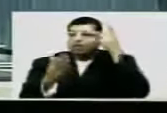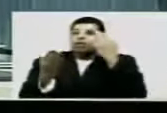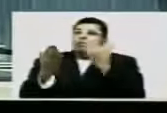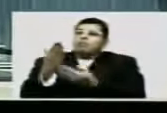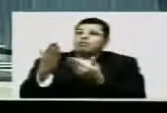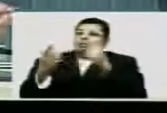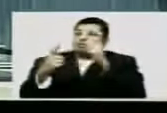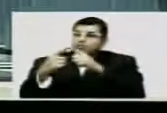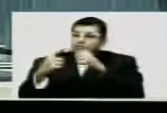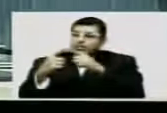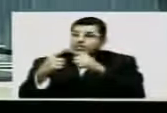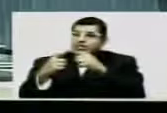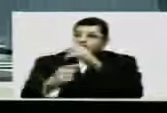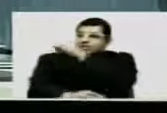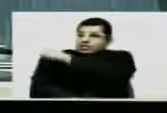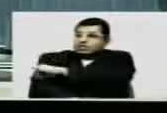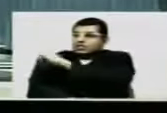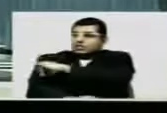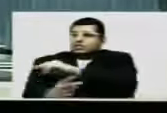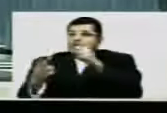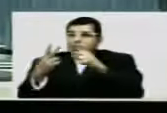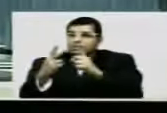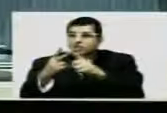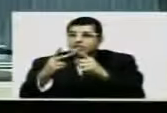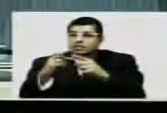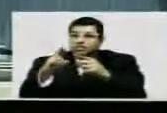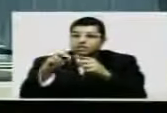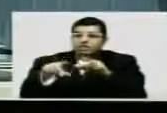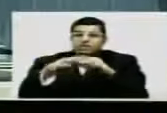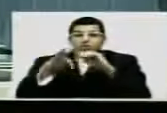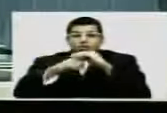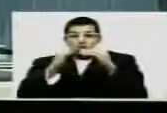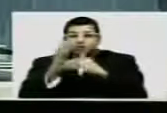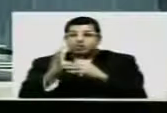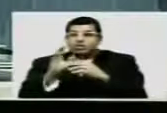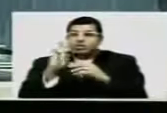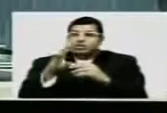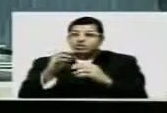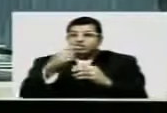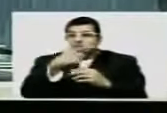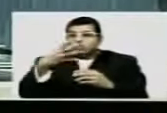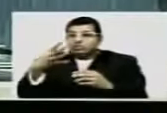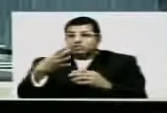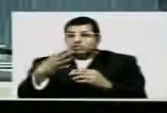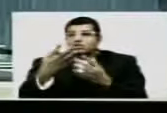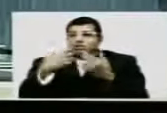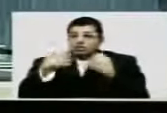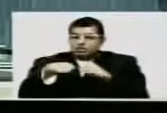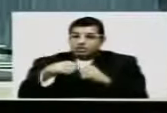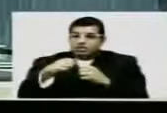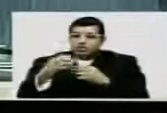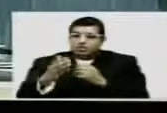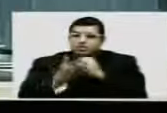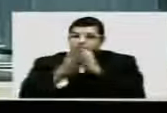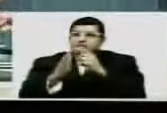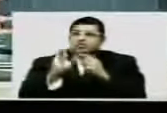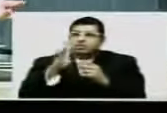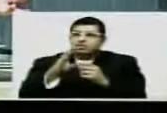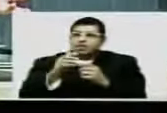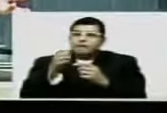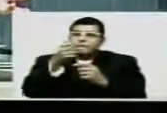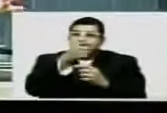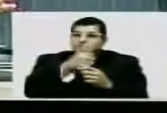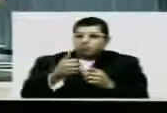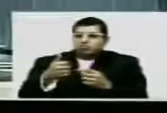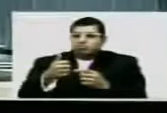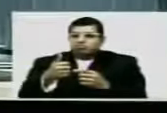Espírito Santo. Todos os outros ganham. Então, não são os outros 24 estados que serão aliados deles, serão o seu